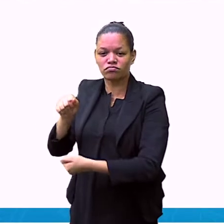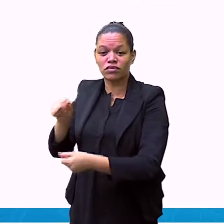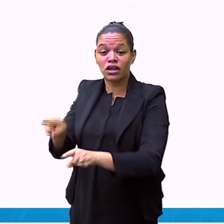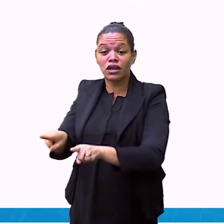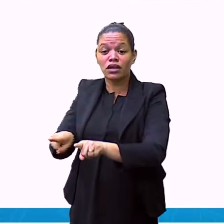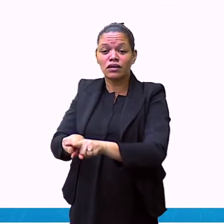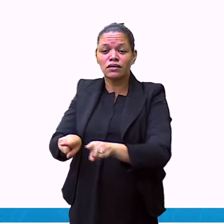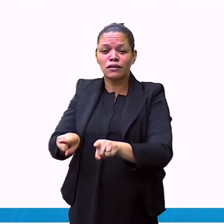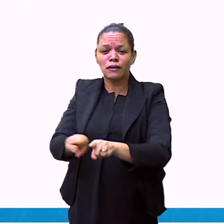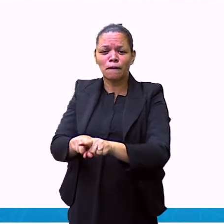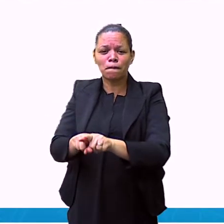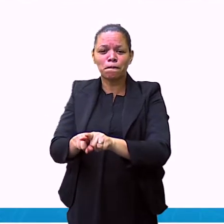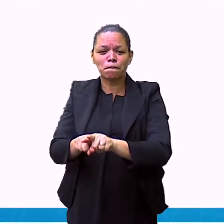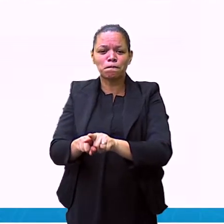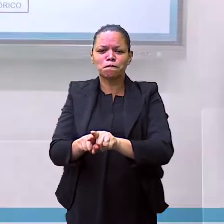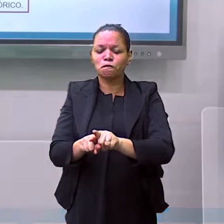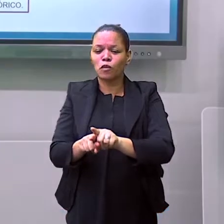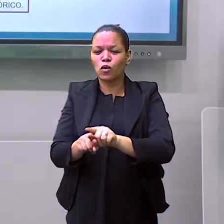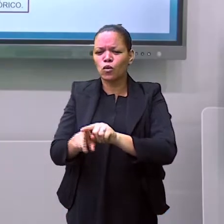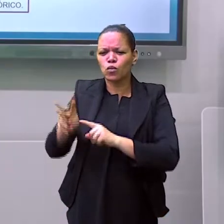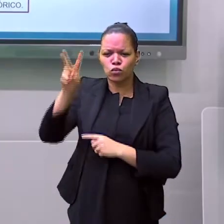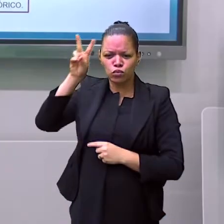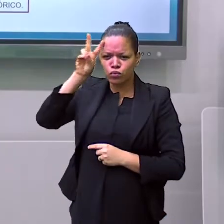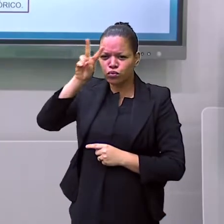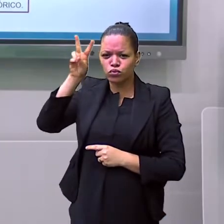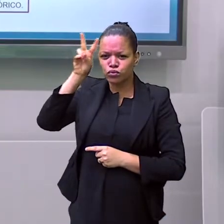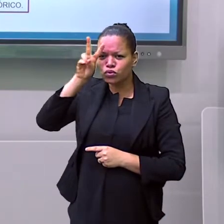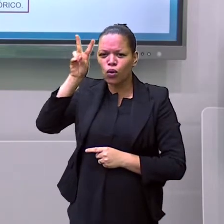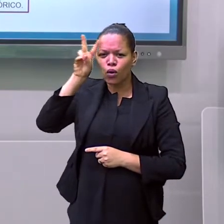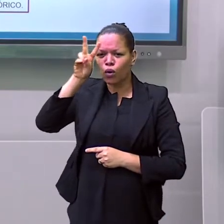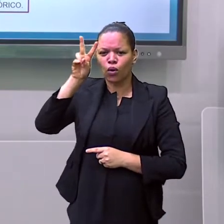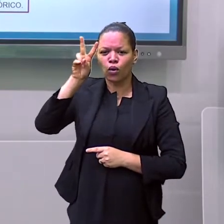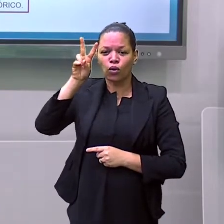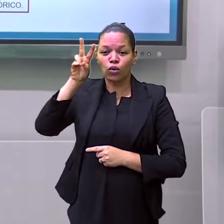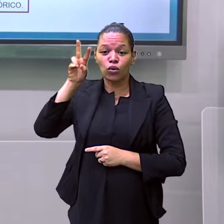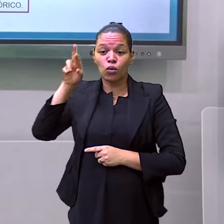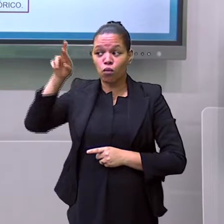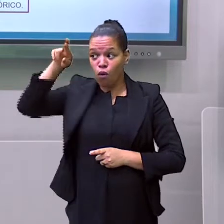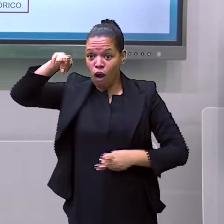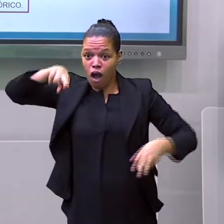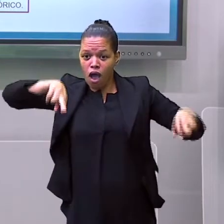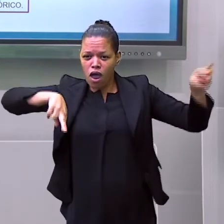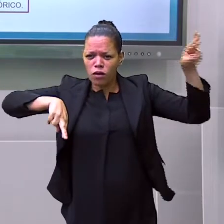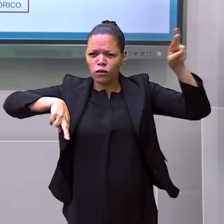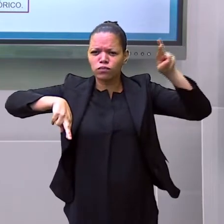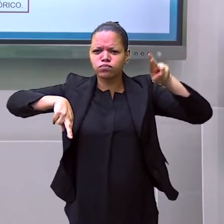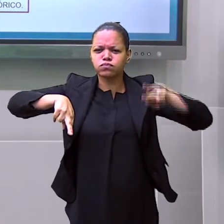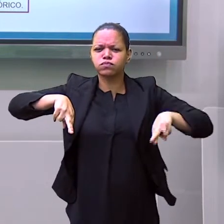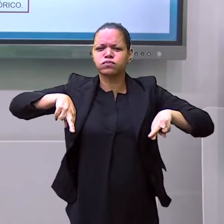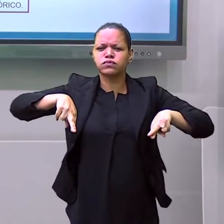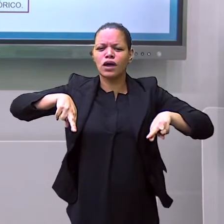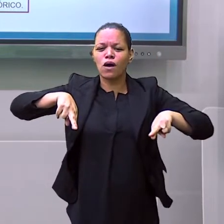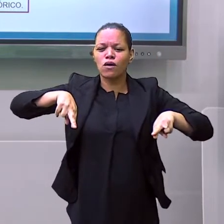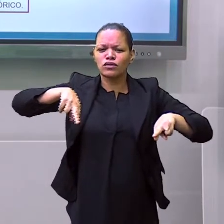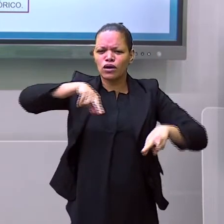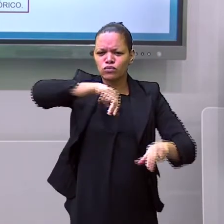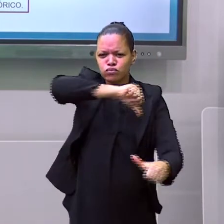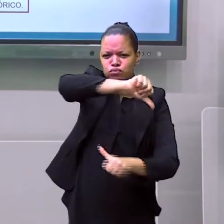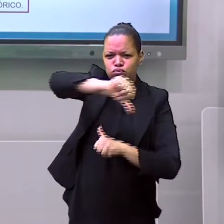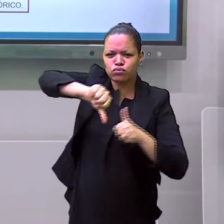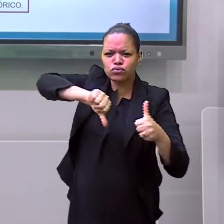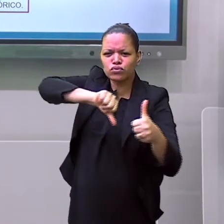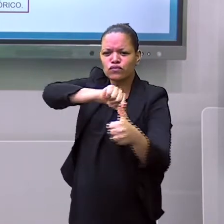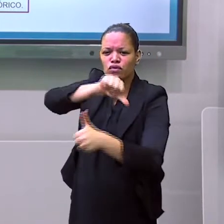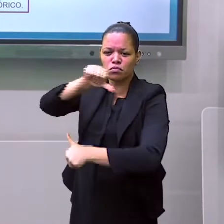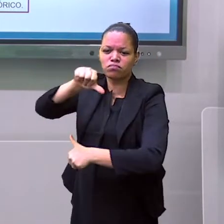sociedade humana. O tempo histórico, ele tem como agentes os grupos humanos,